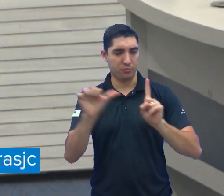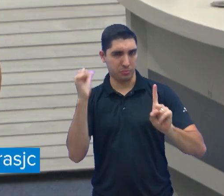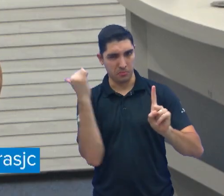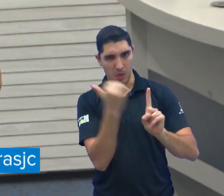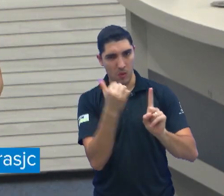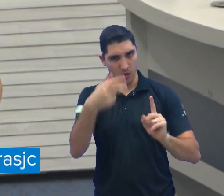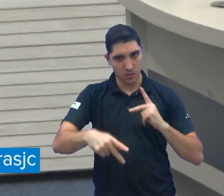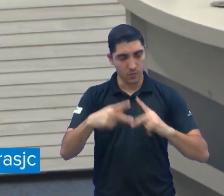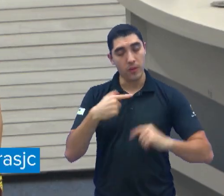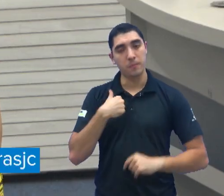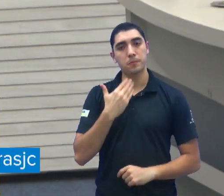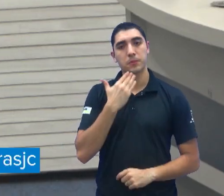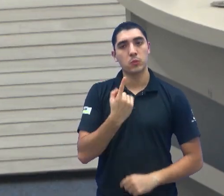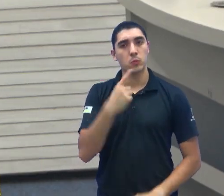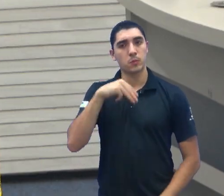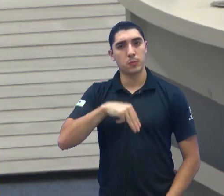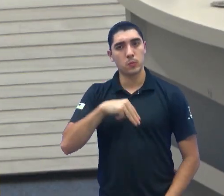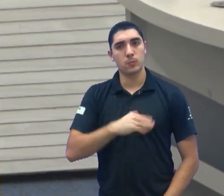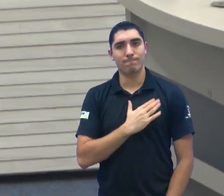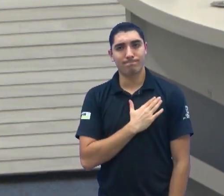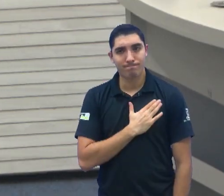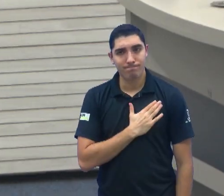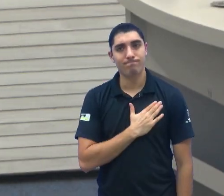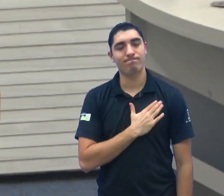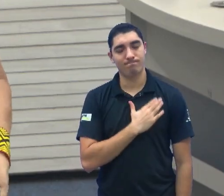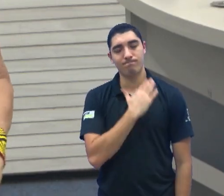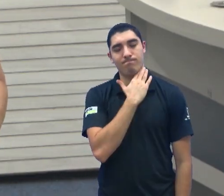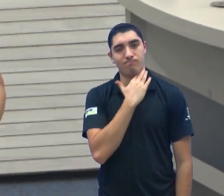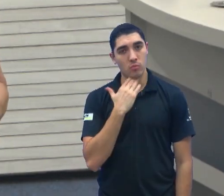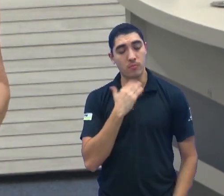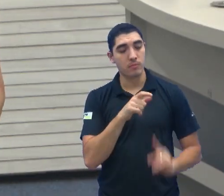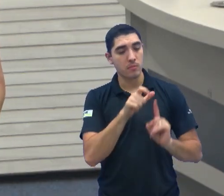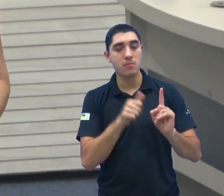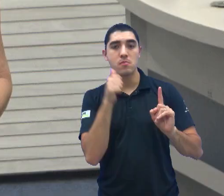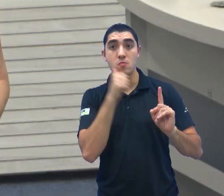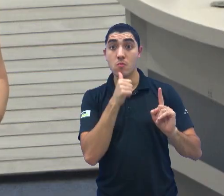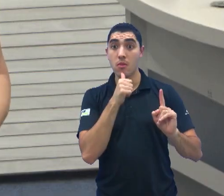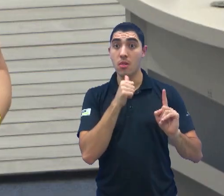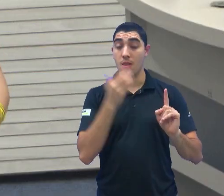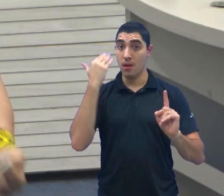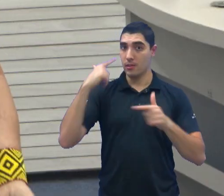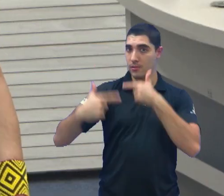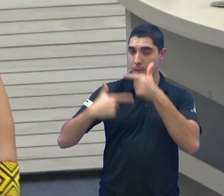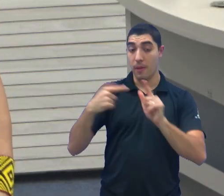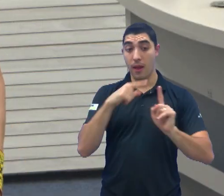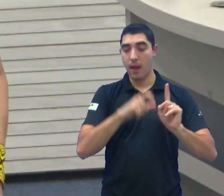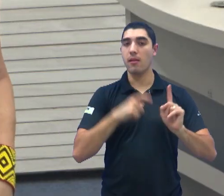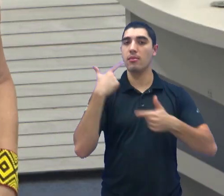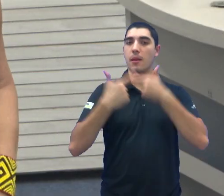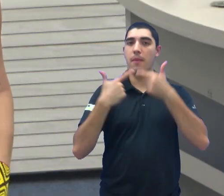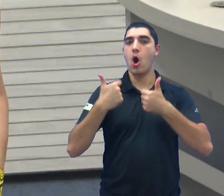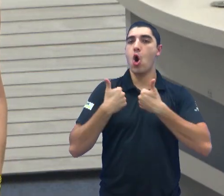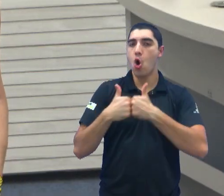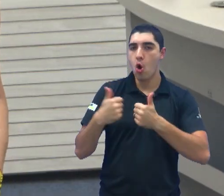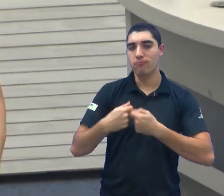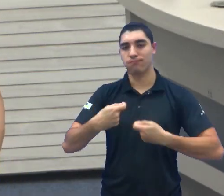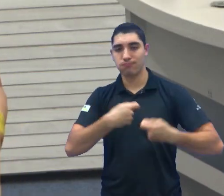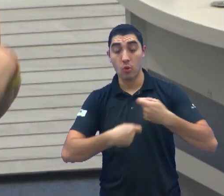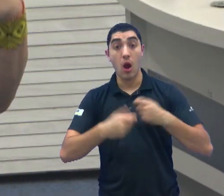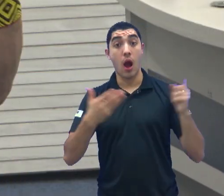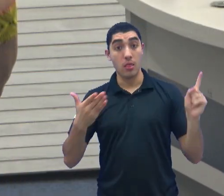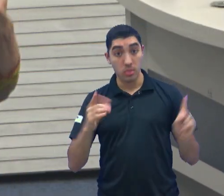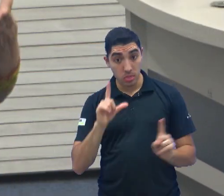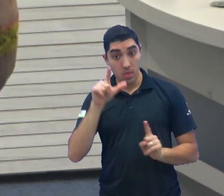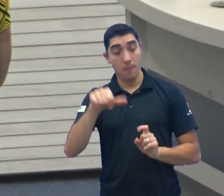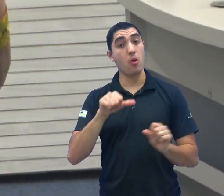um minuto de silêncio para uma trabalhadora. Ela era cobradora e hoje motorista de